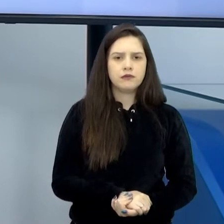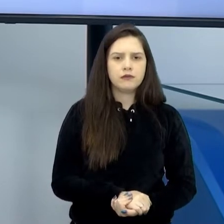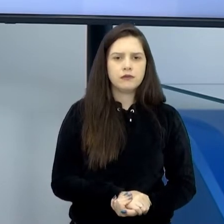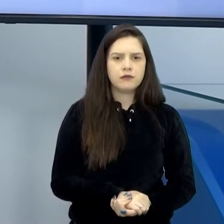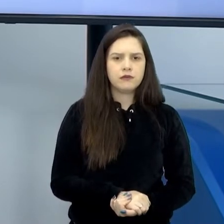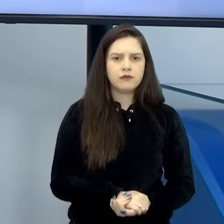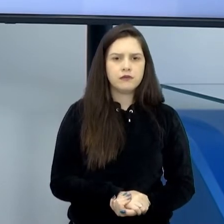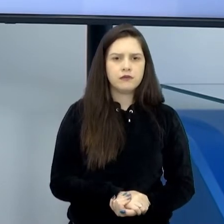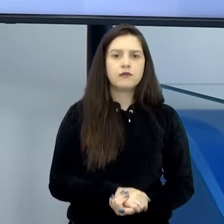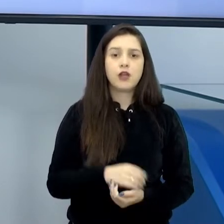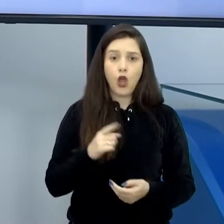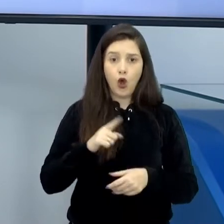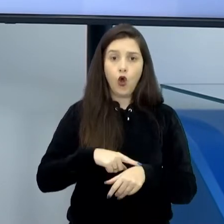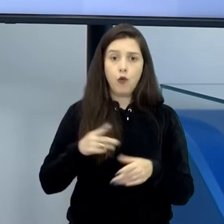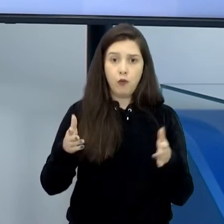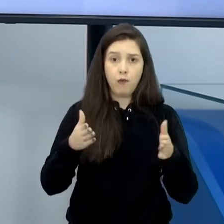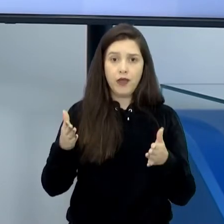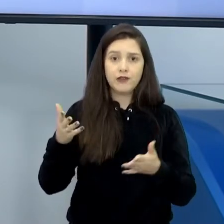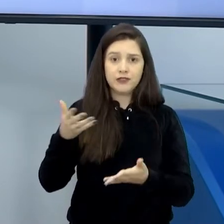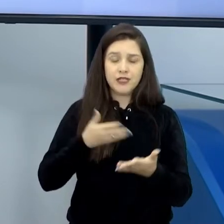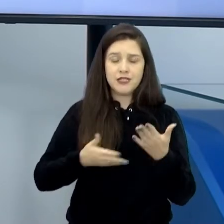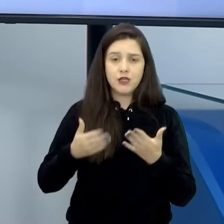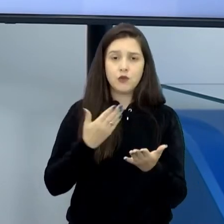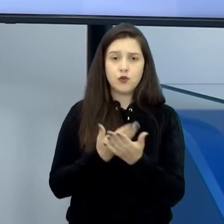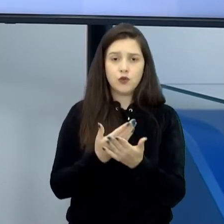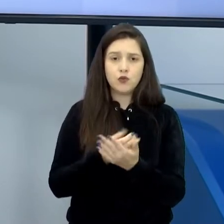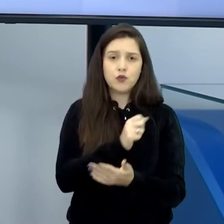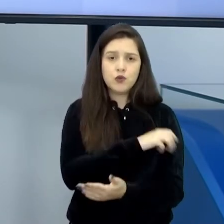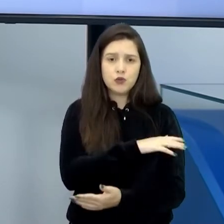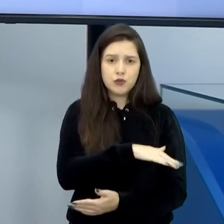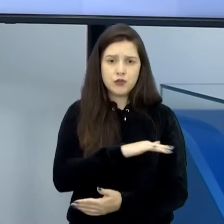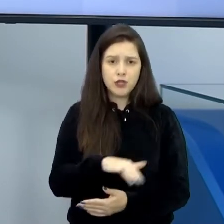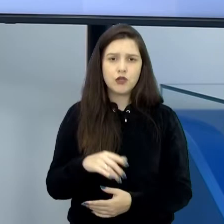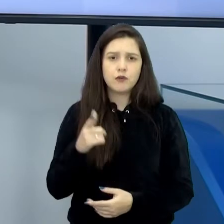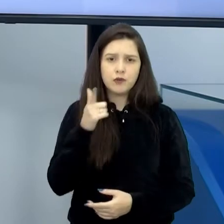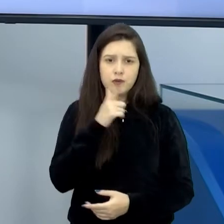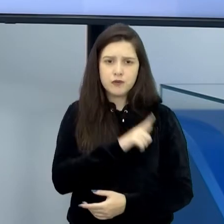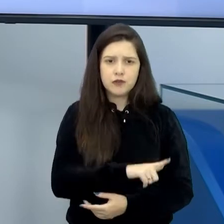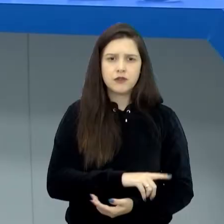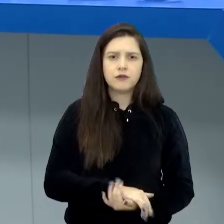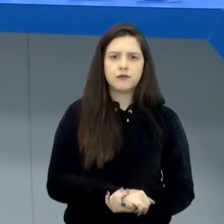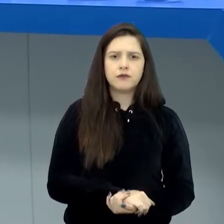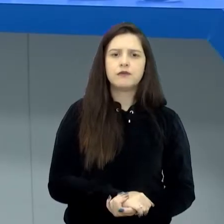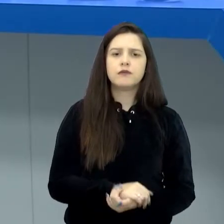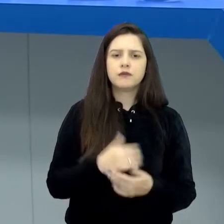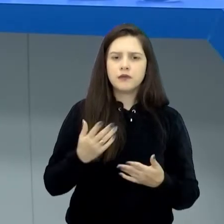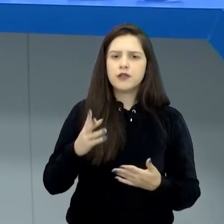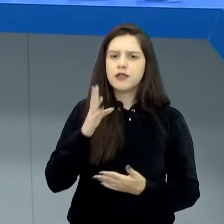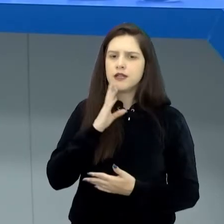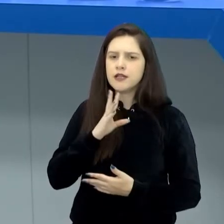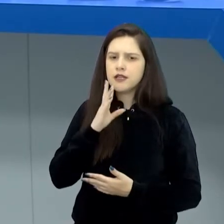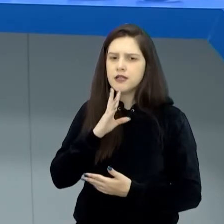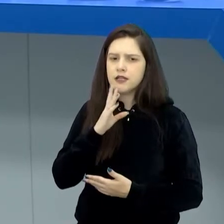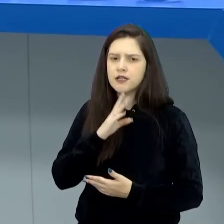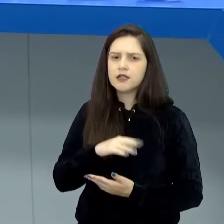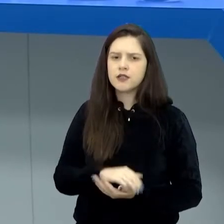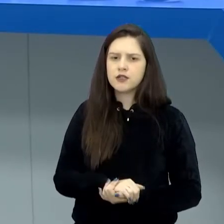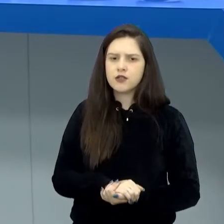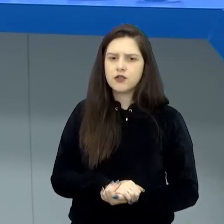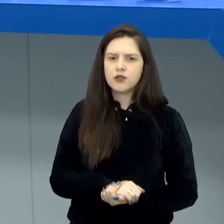Vamos dar um tempo de interação para os estudantes poderem resolver isso aí. Olha só, professor, né? Então, enquanto isso, né,